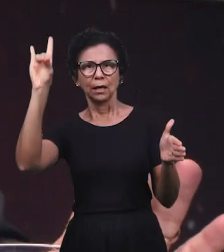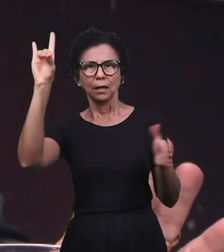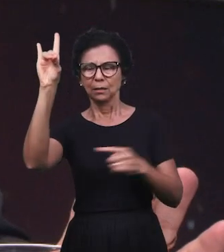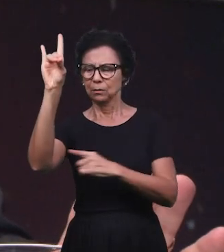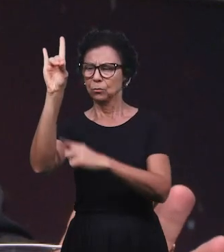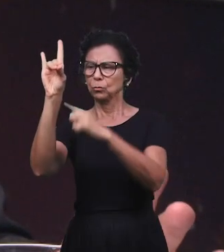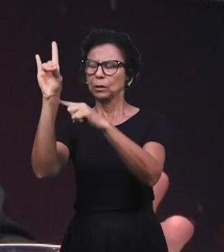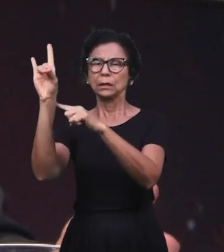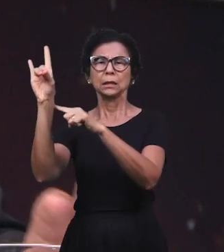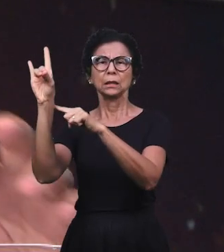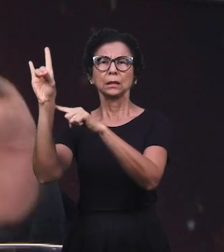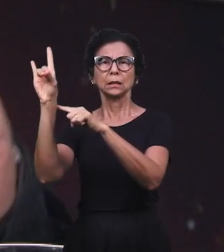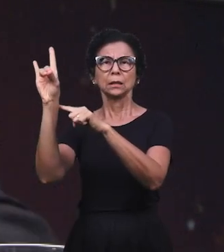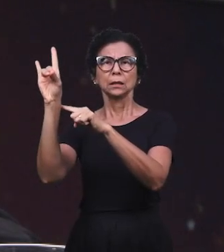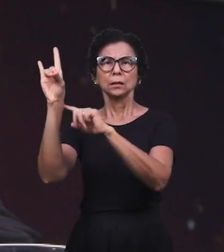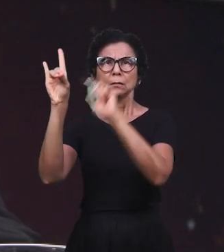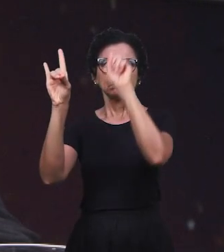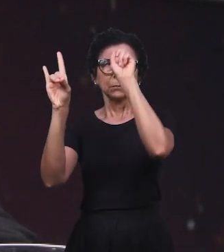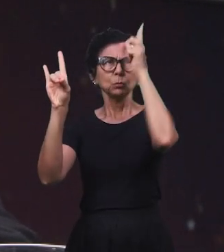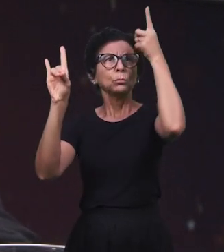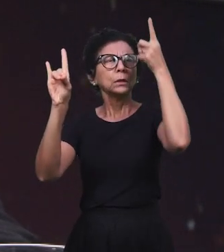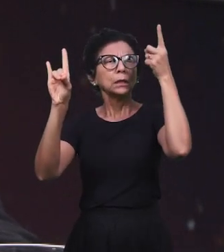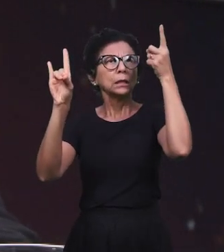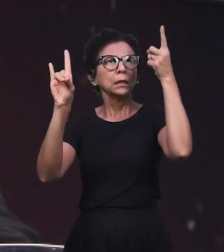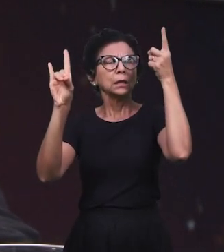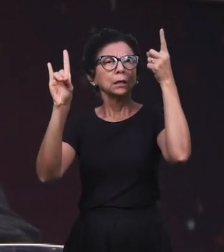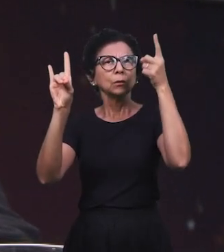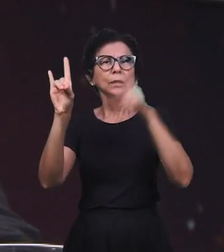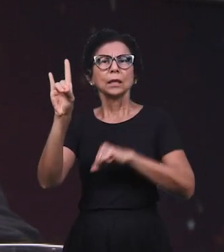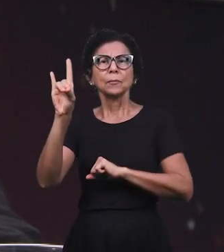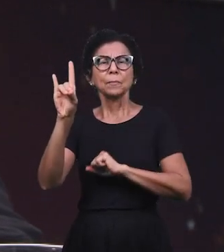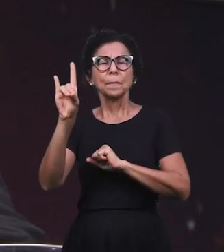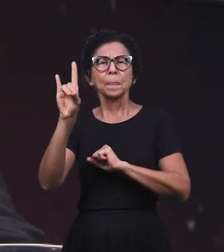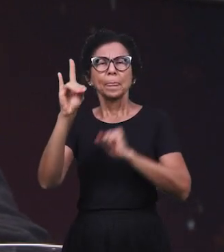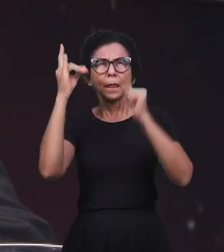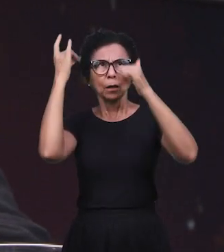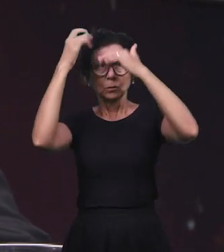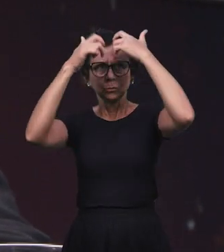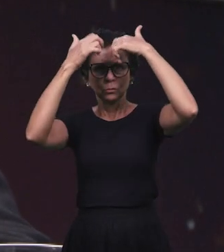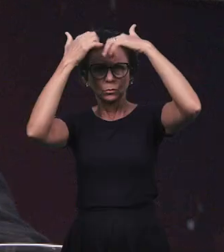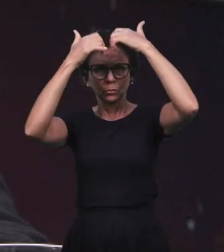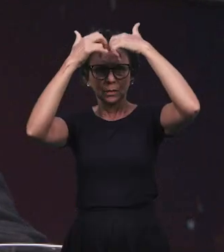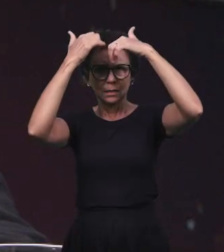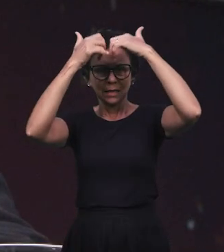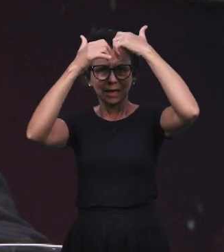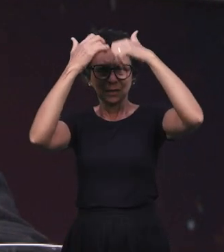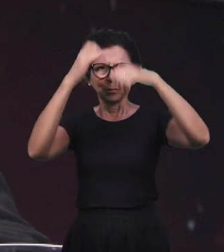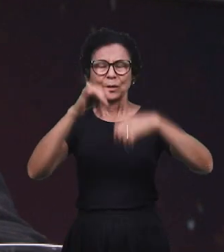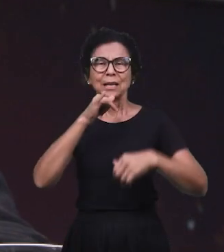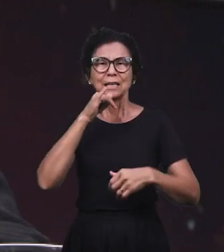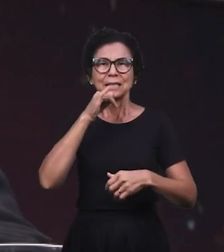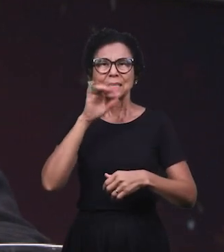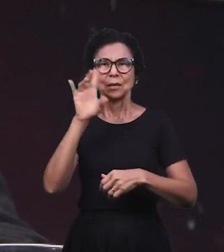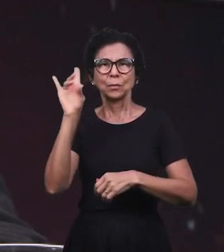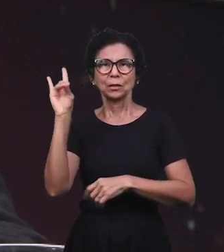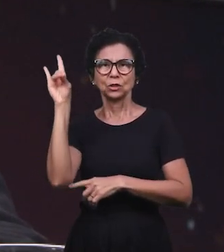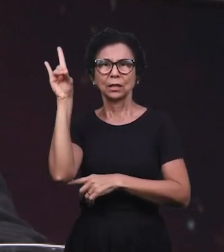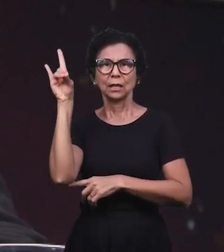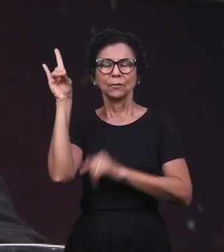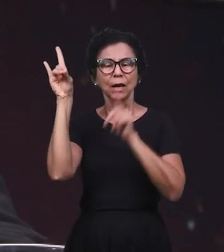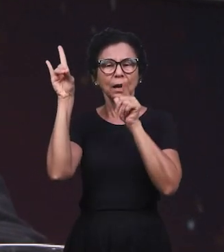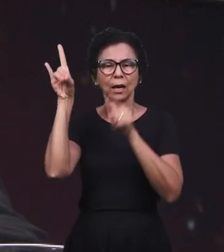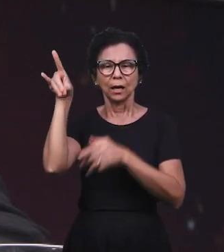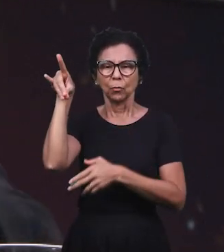nada um dispositivo no cérebro que faz o seguinte, a girafa hoje, quando ela baixa para beber água, o cérebro fecha a